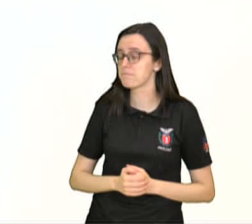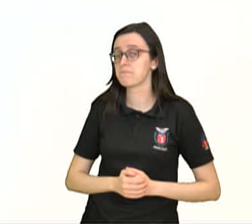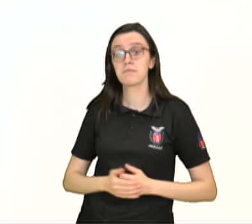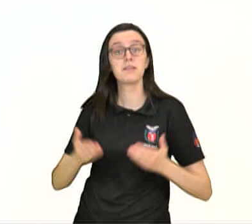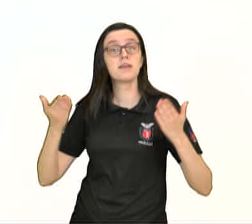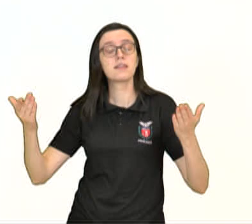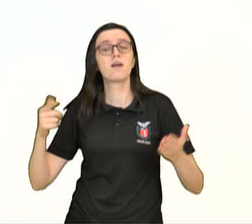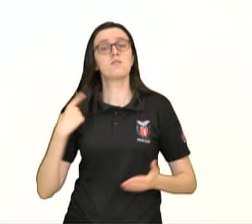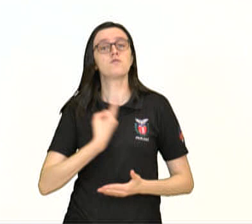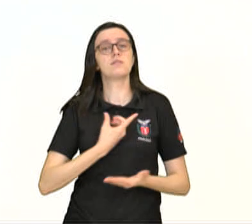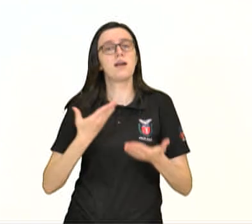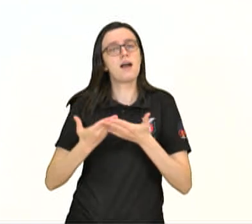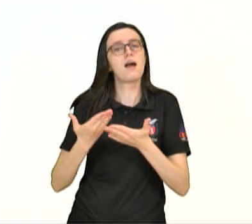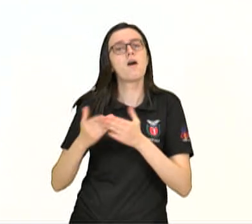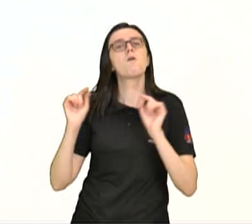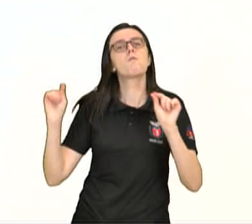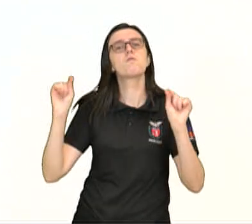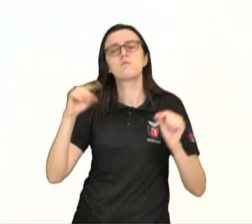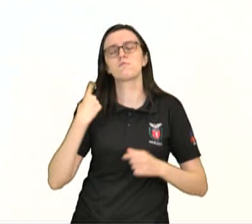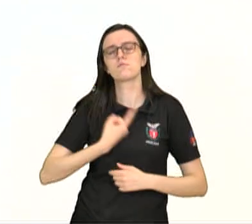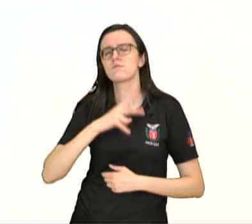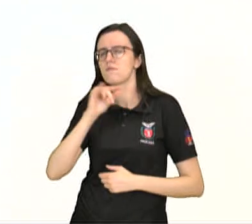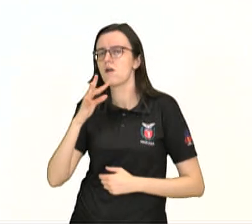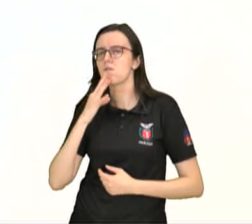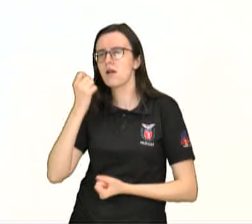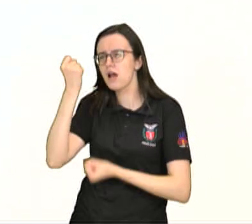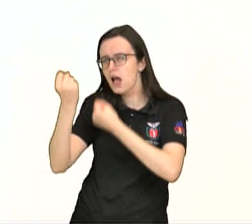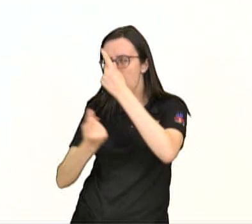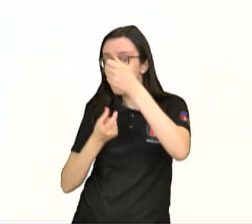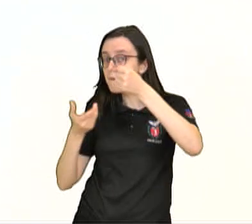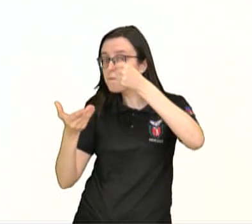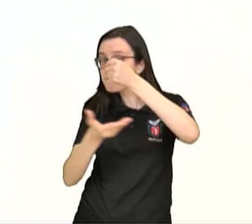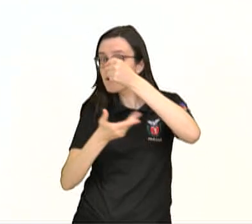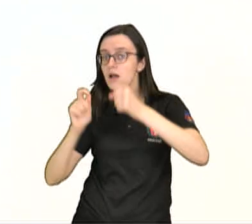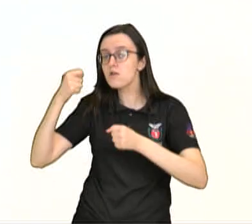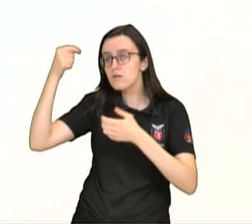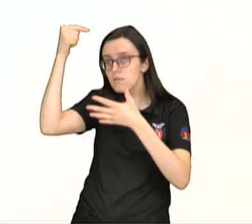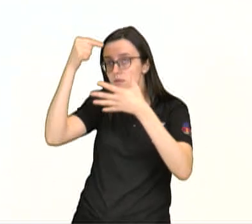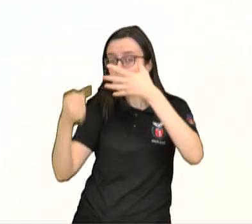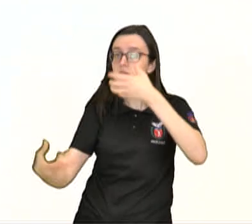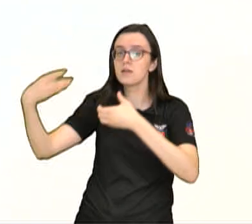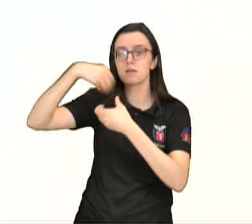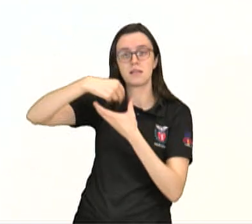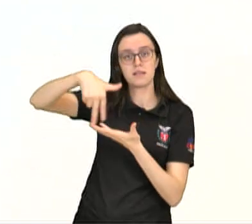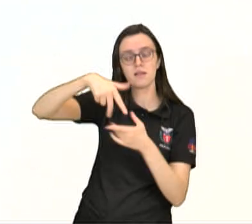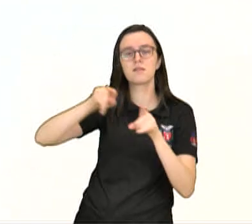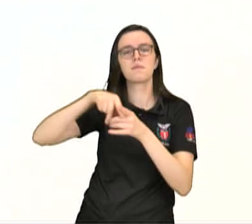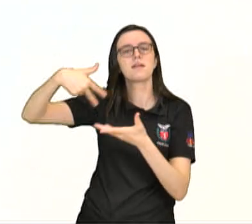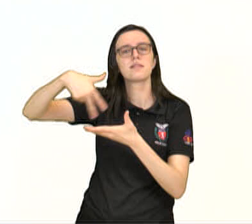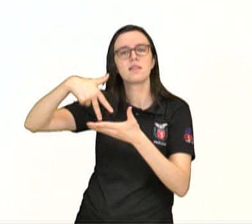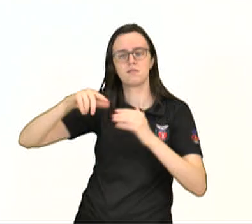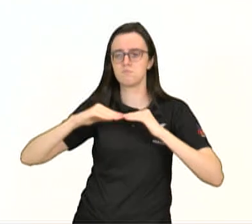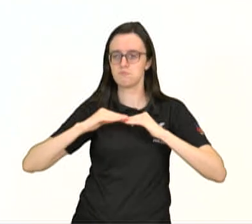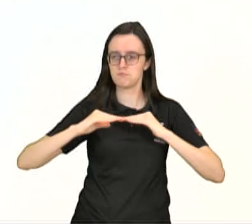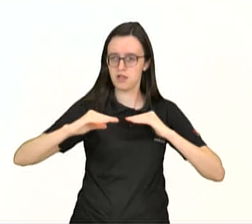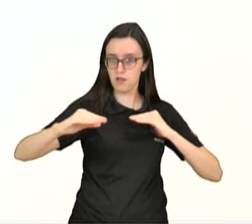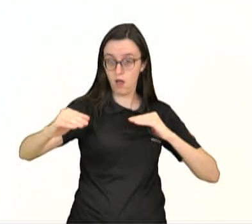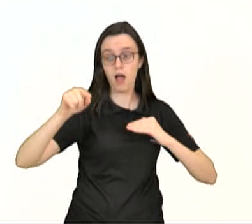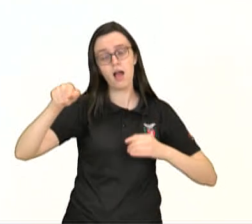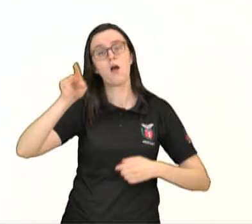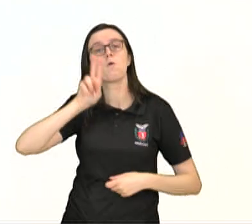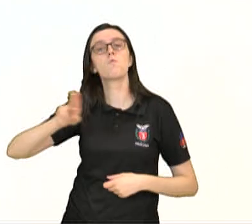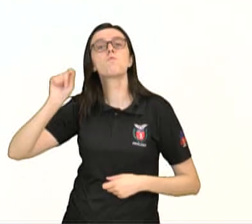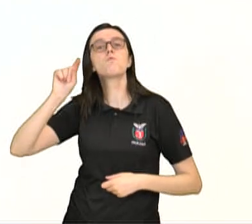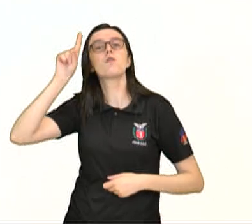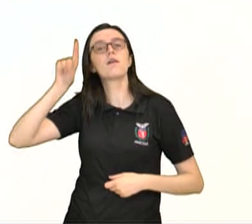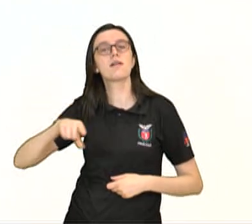Então, nessa aula, nós vamos conhecer algumas noções básicas dos elementos da dança e da dança de salão, incorporando